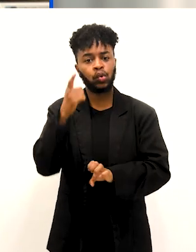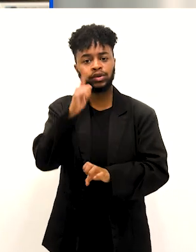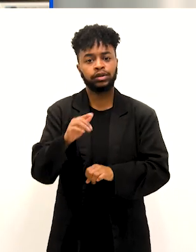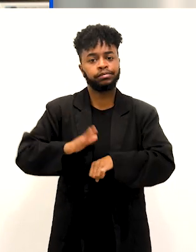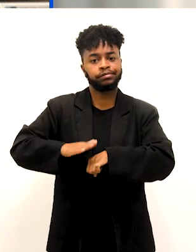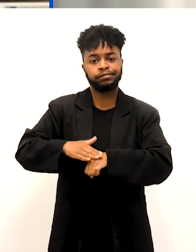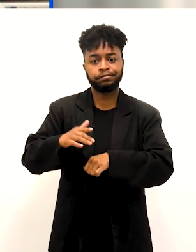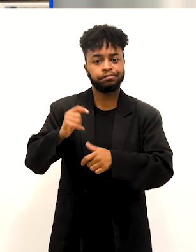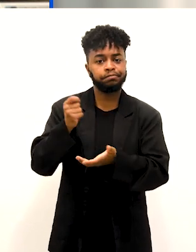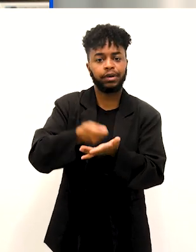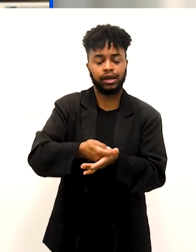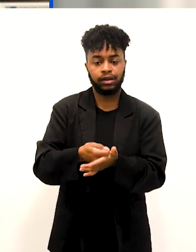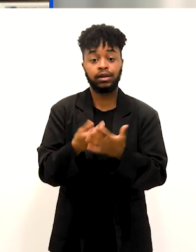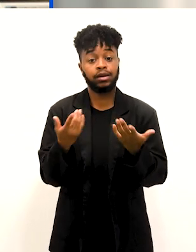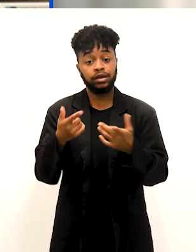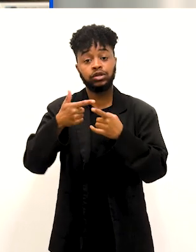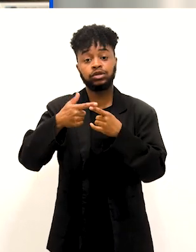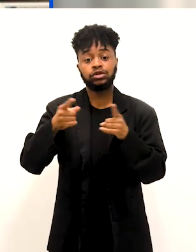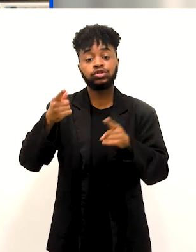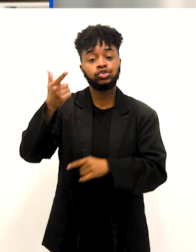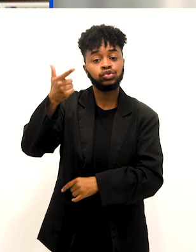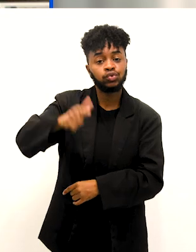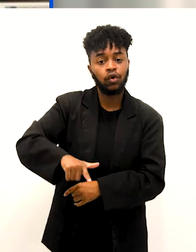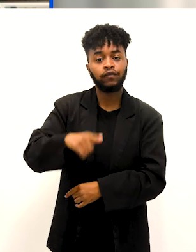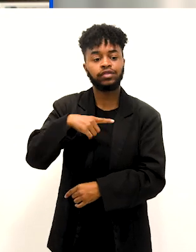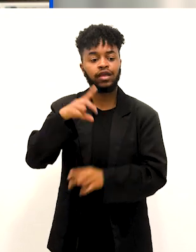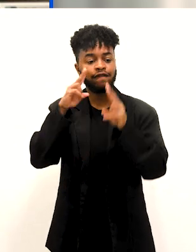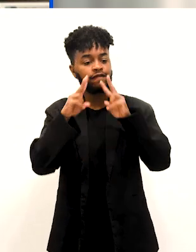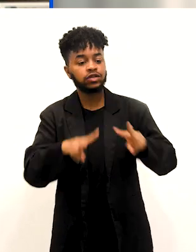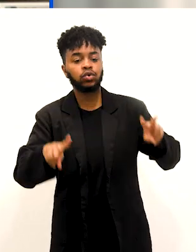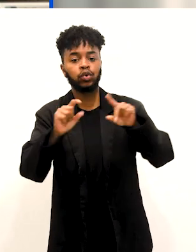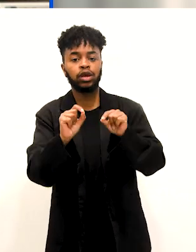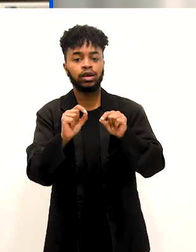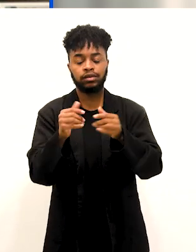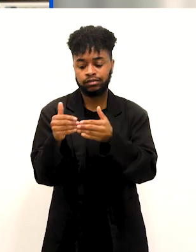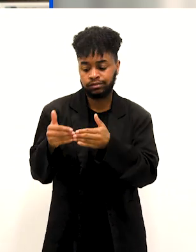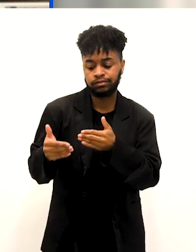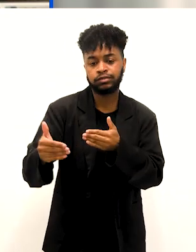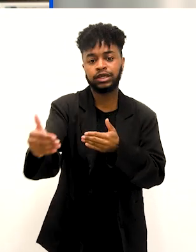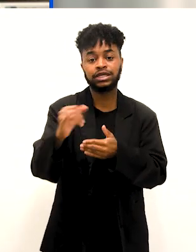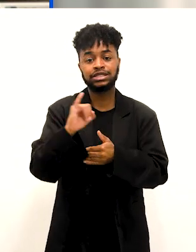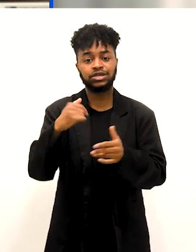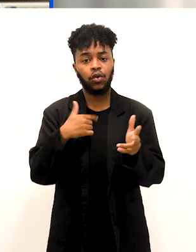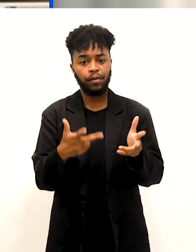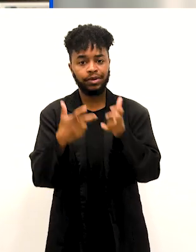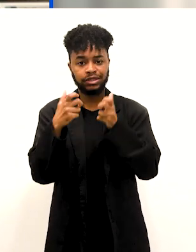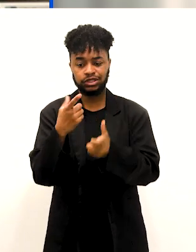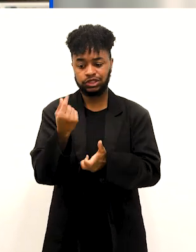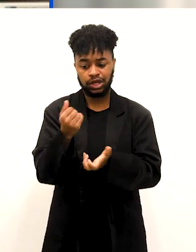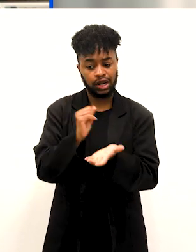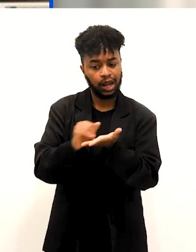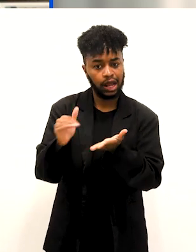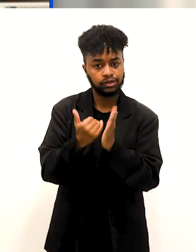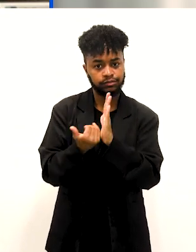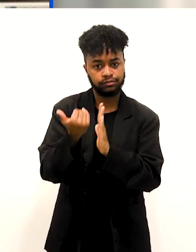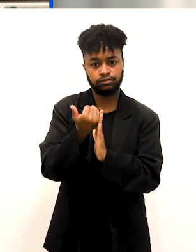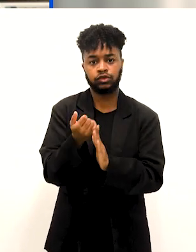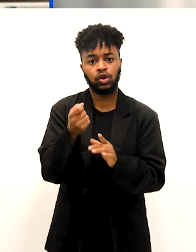De novo, a gente cai naquela visão de que, com uma visão de médio e longo prazo, se eu percebo que o custo um pouco maior da minha